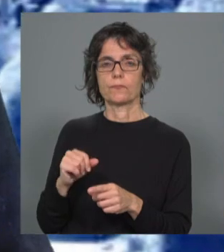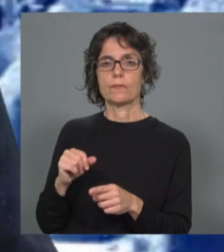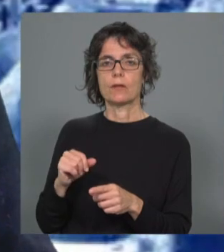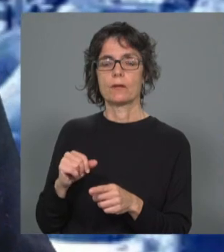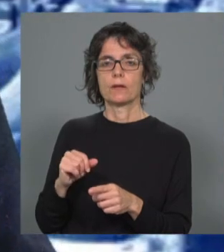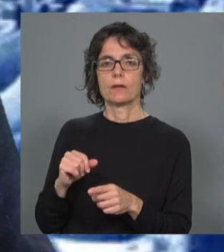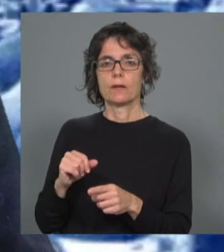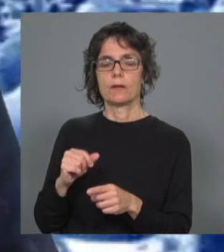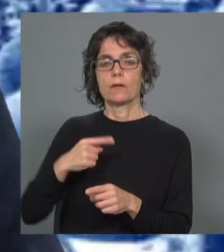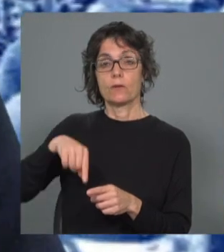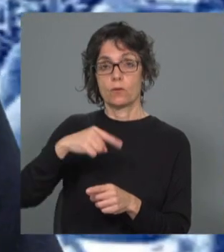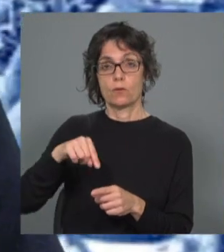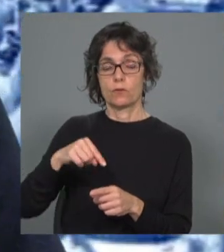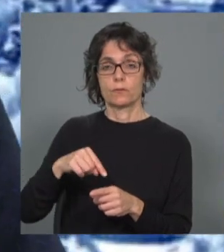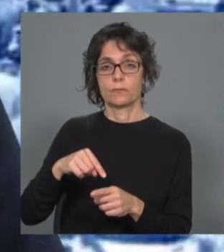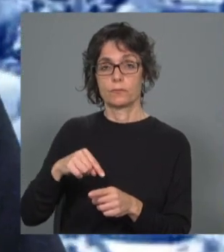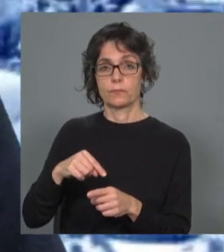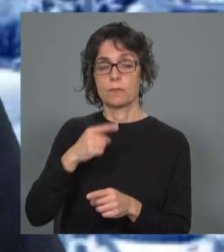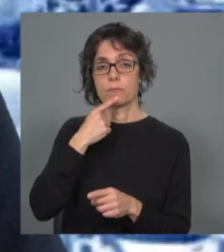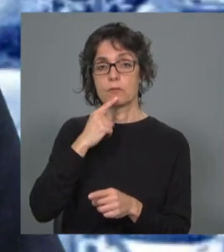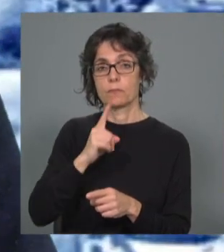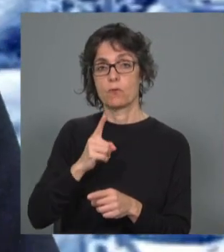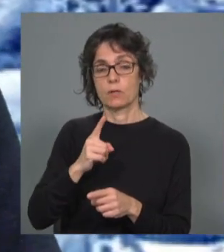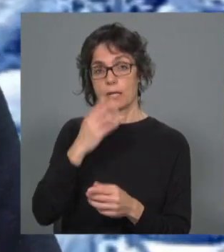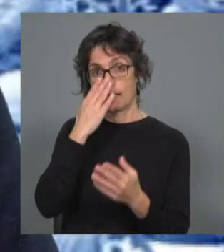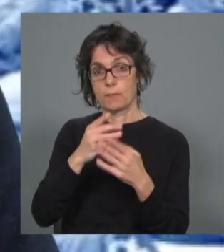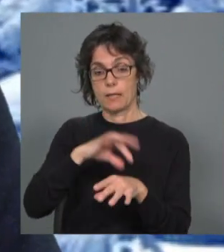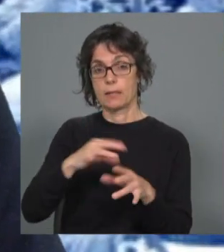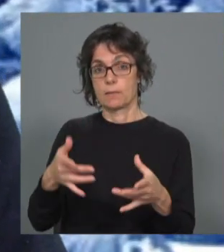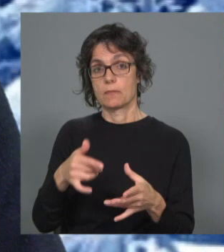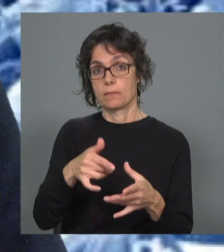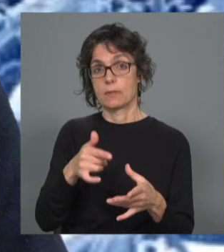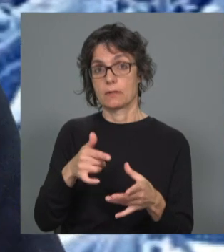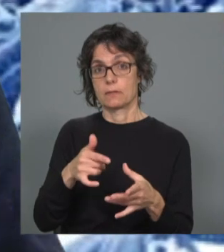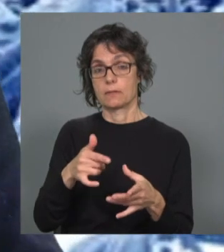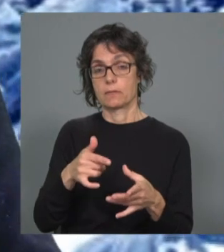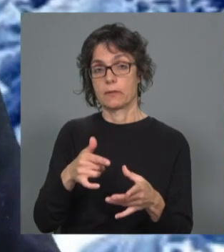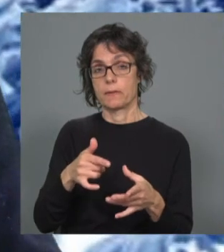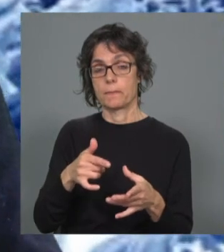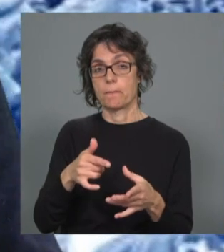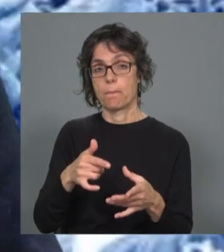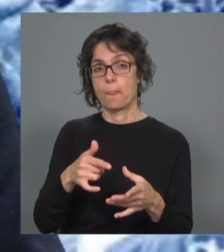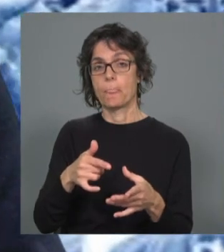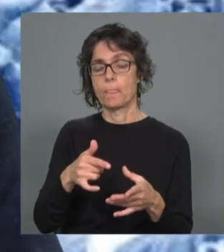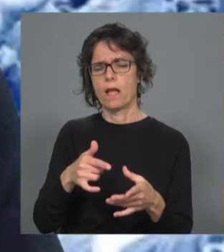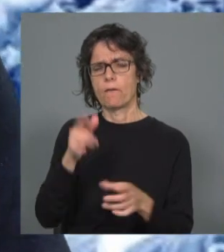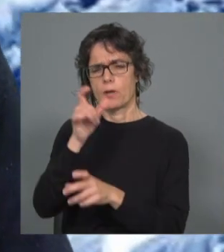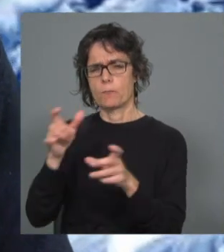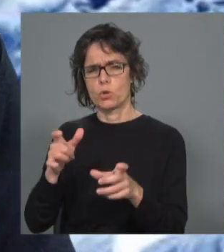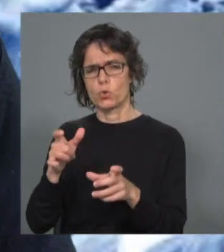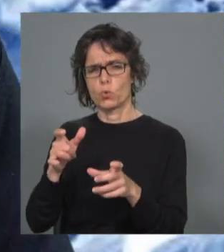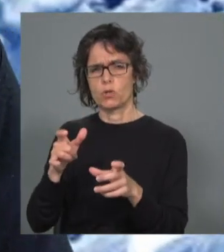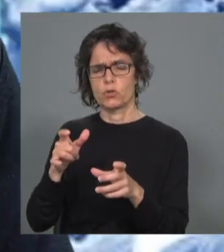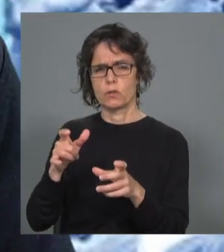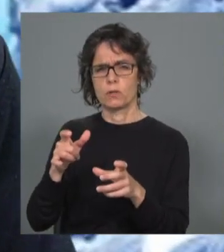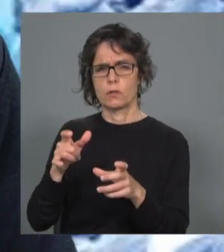que com a questão da pandemia, em pouco tempo, muitos migrantes, por exemplo,